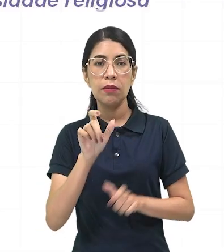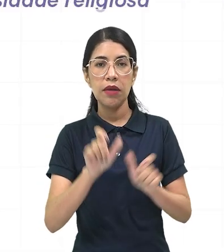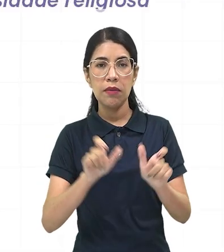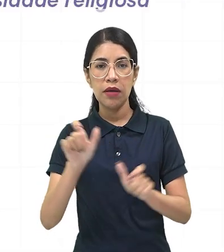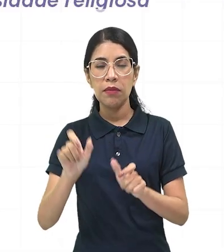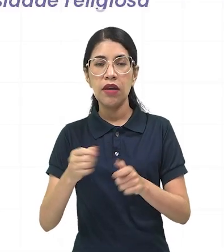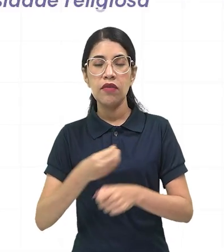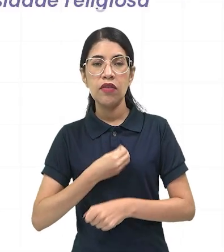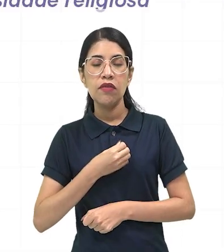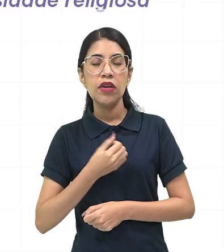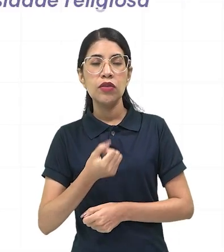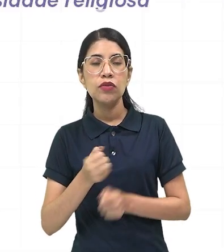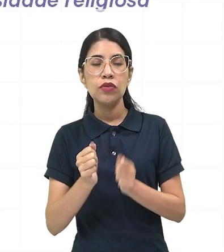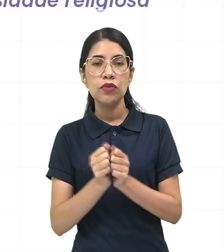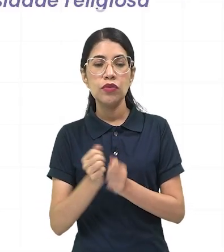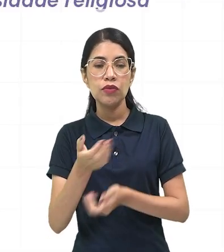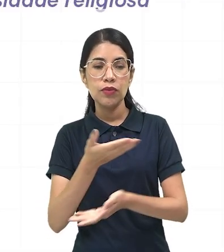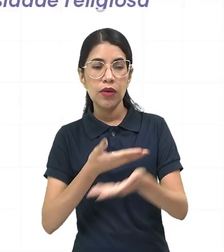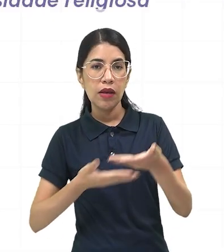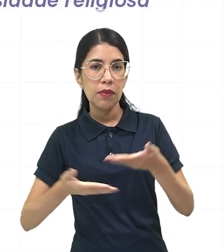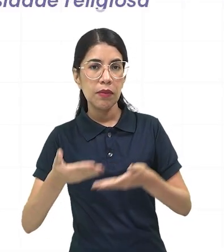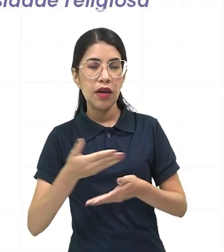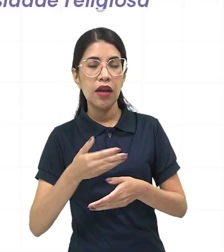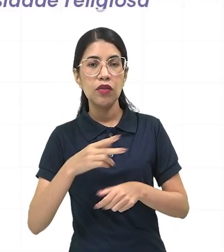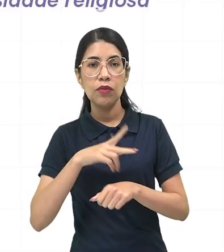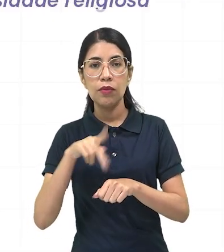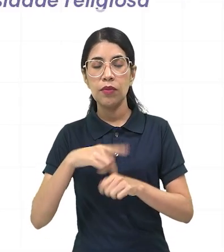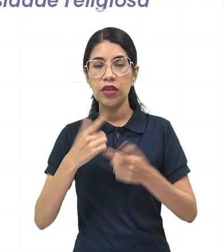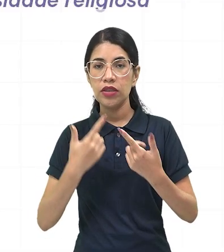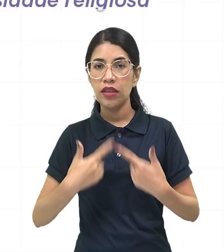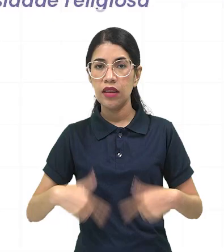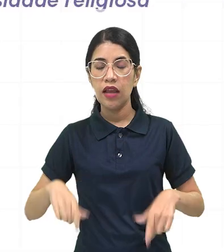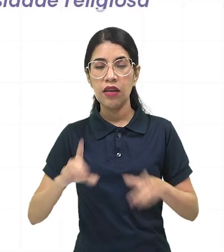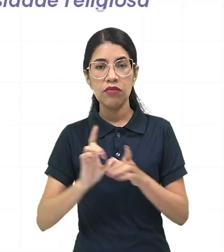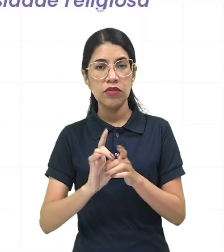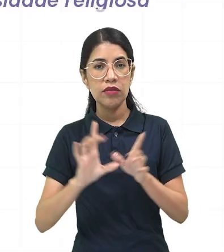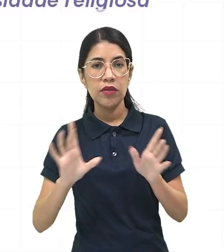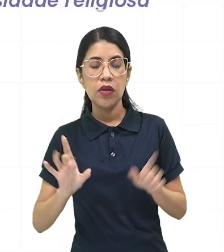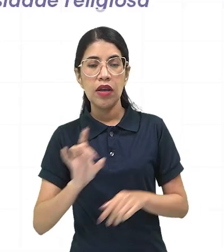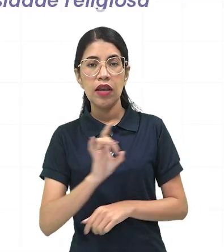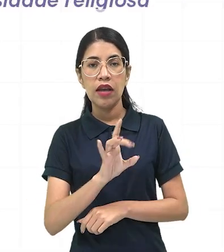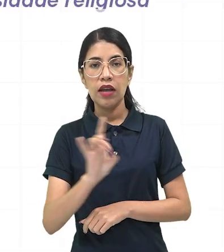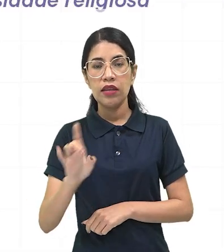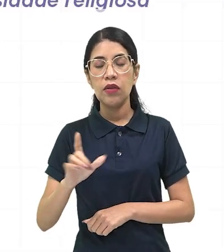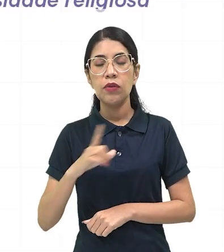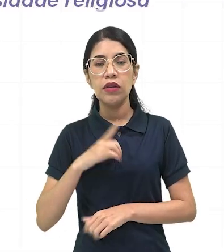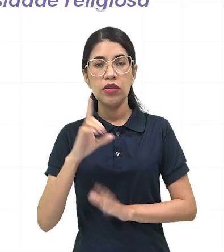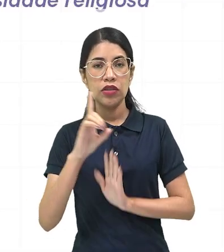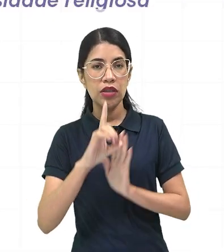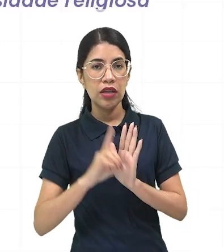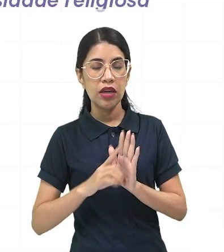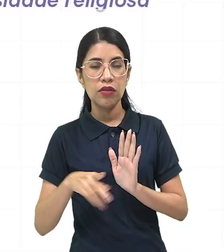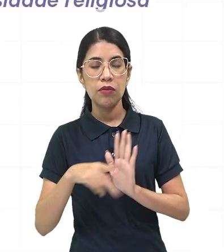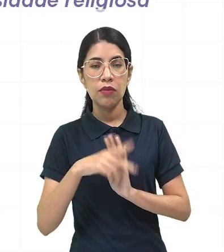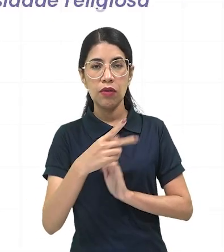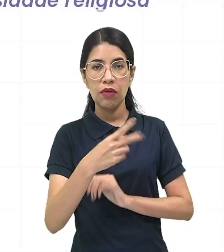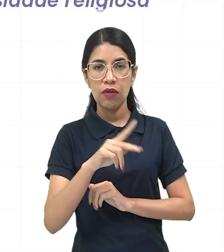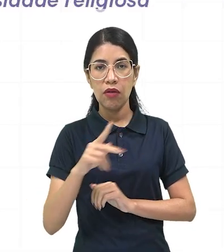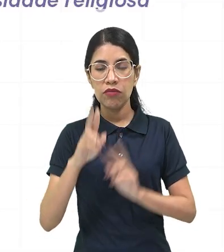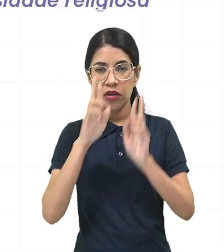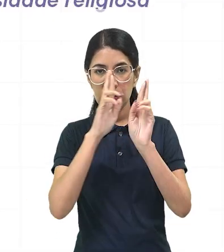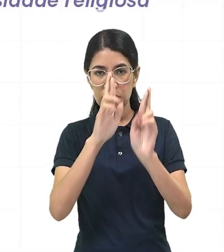em harmonia num Estado laico e democrático, cada um tendo seus direitos respeitados e